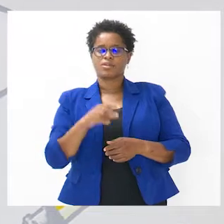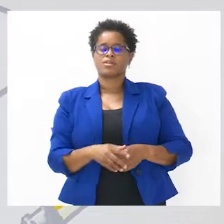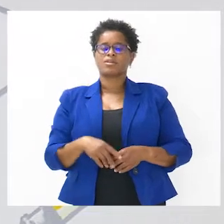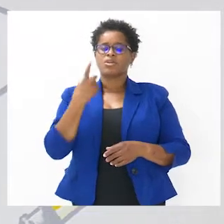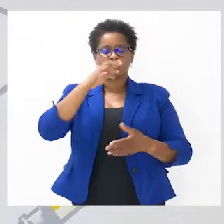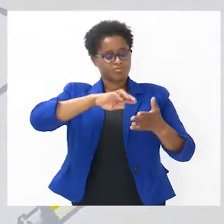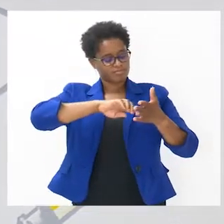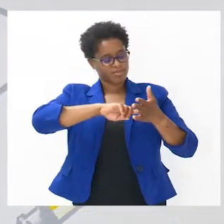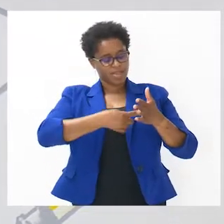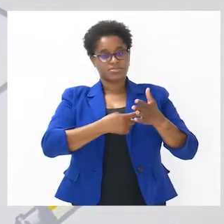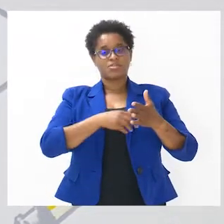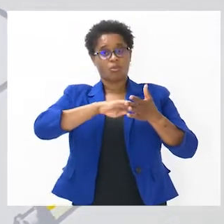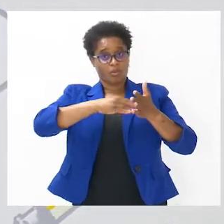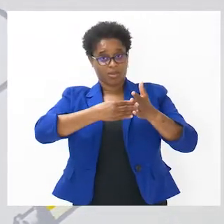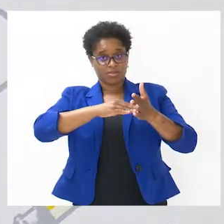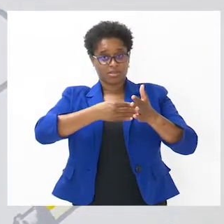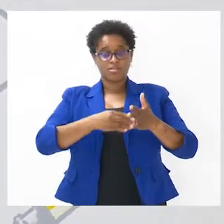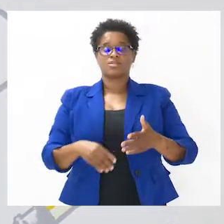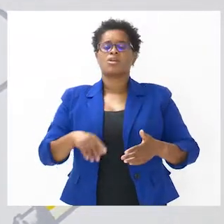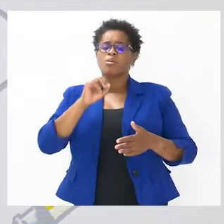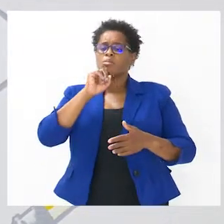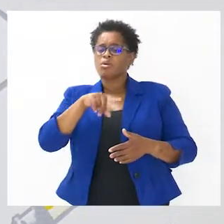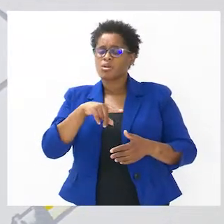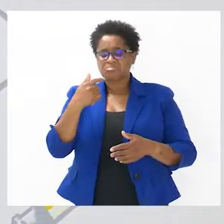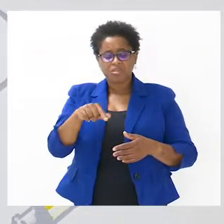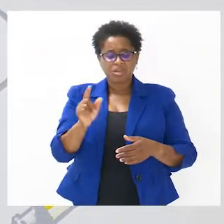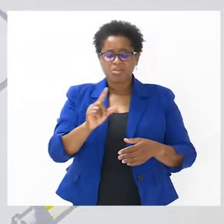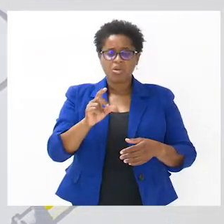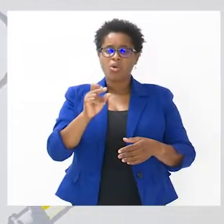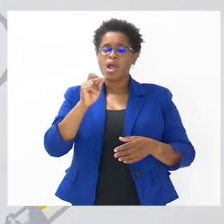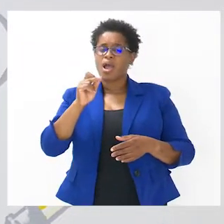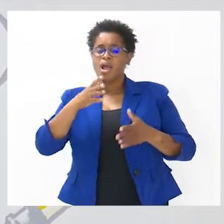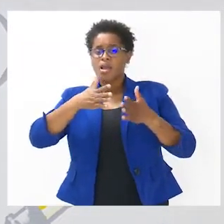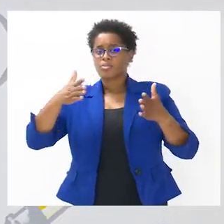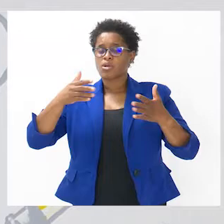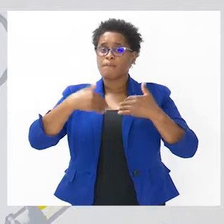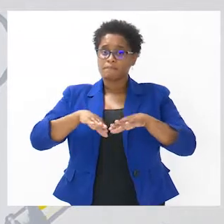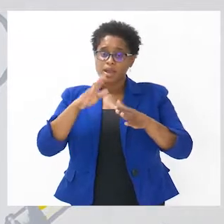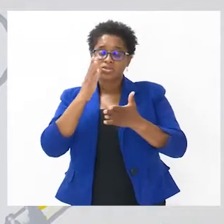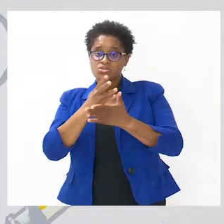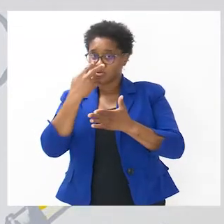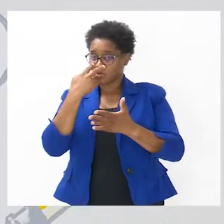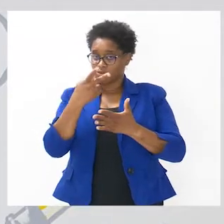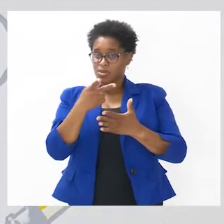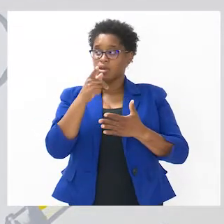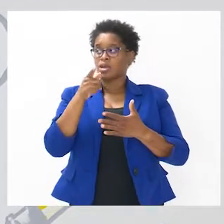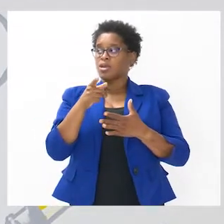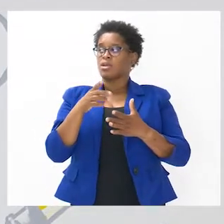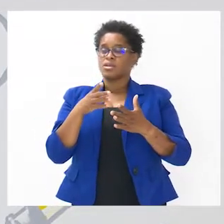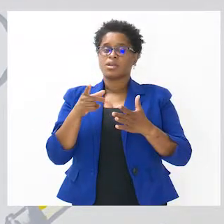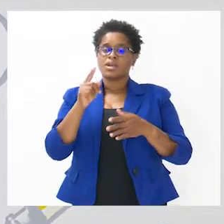numa prova, podem não ter amplitude, mas basta encontrarem